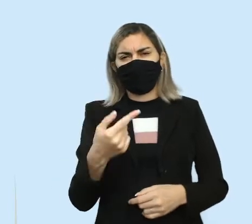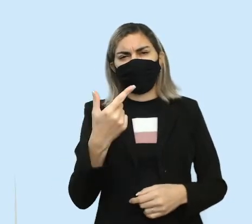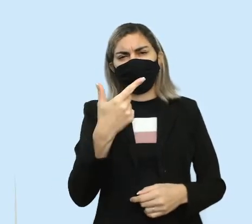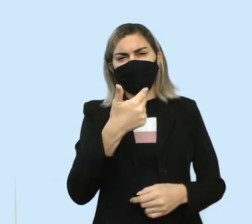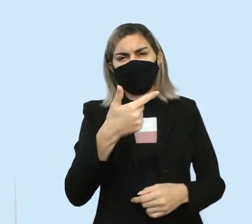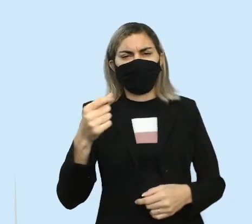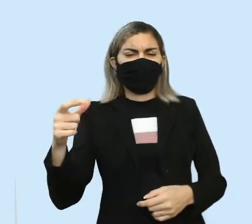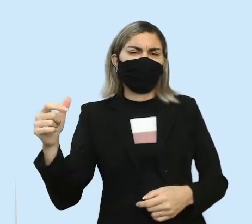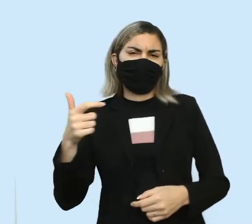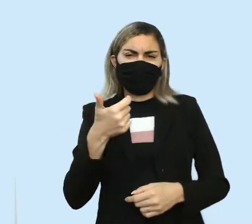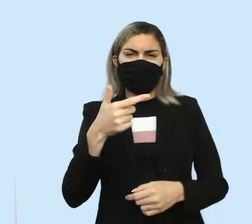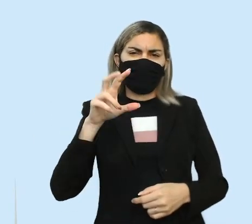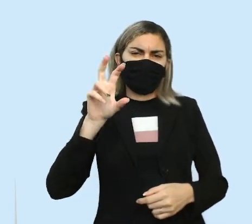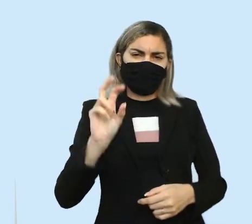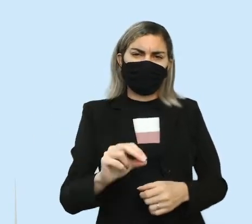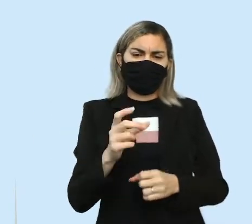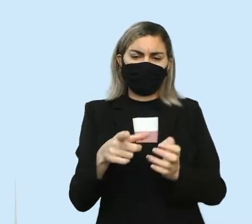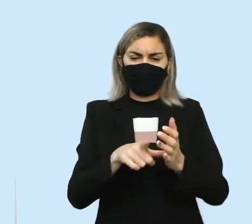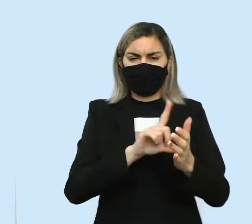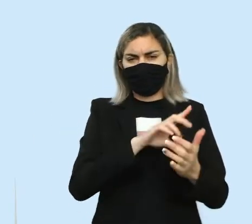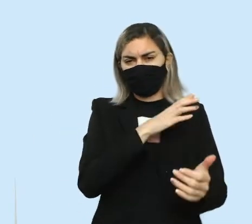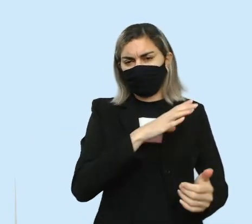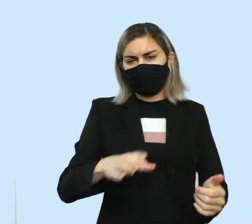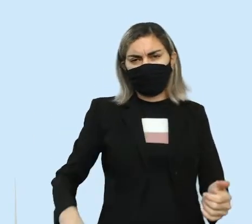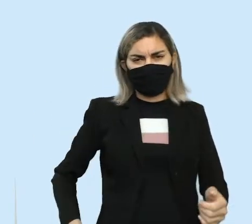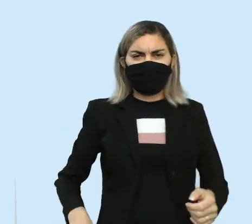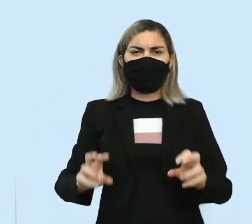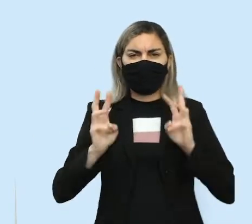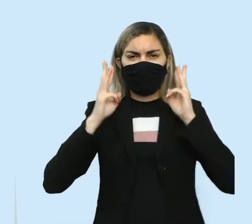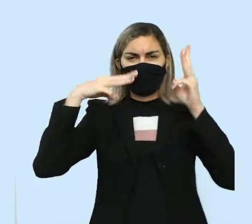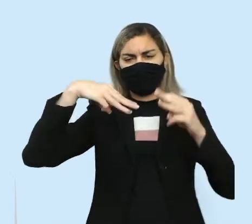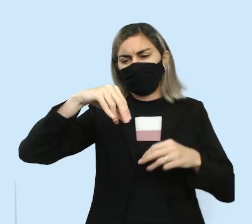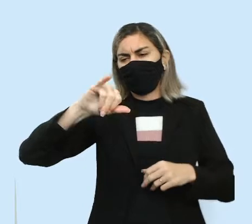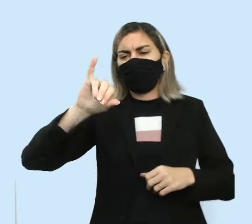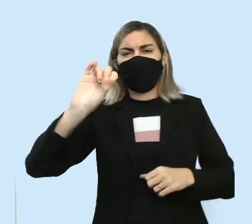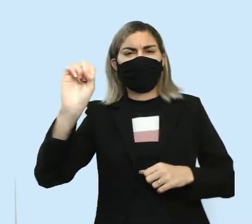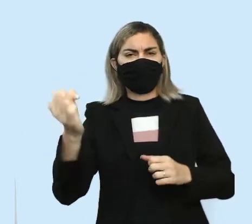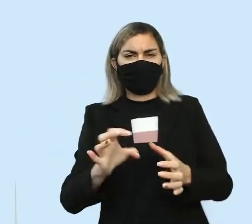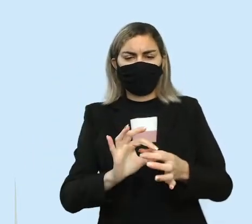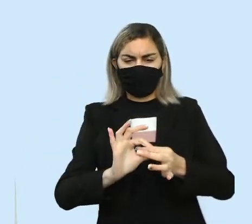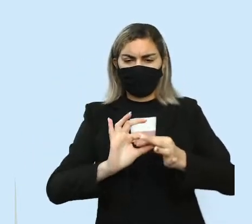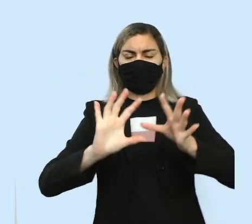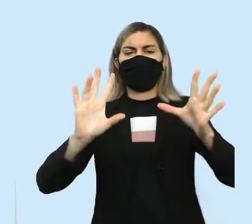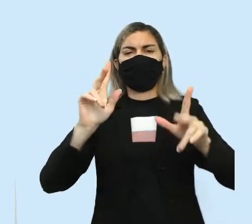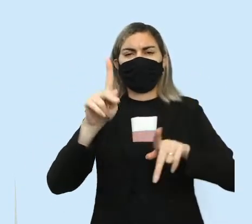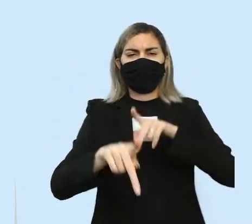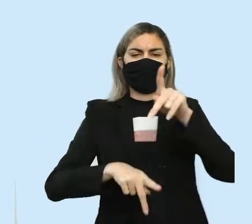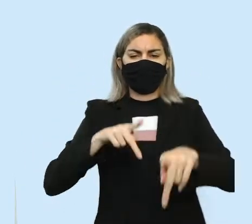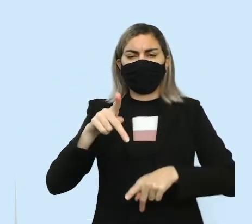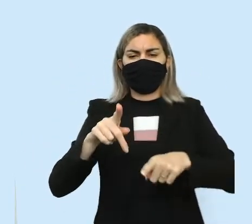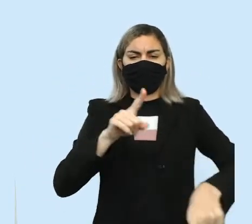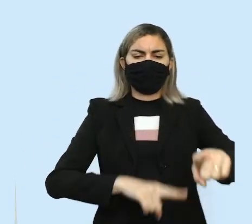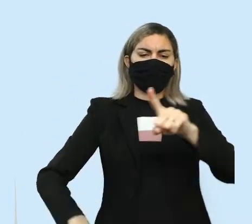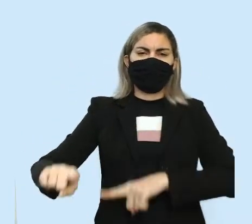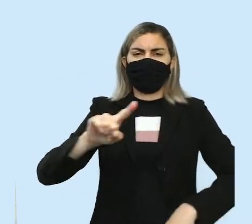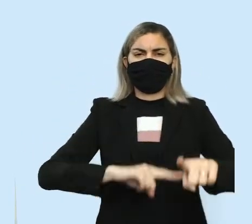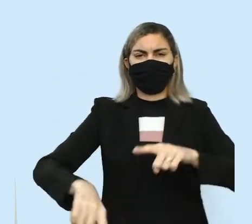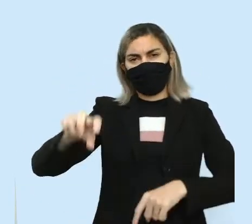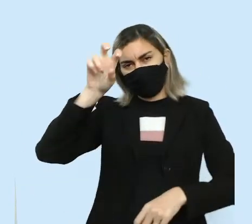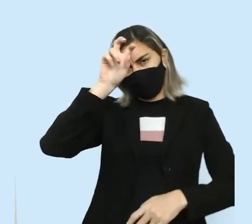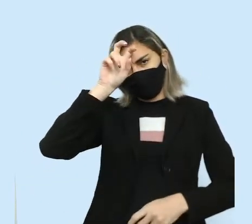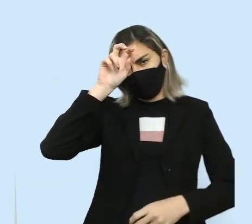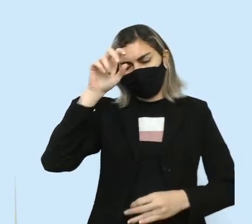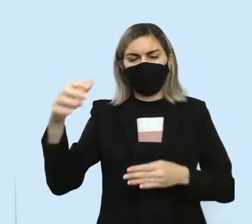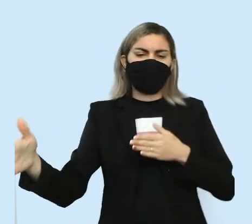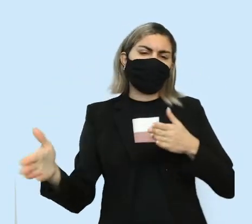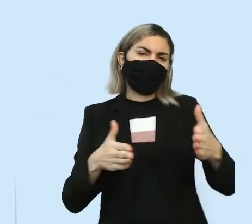a.C., será conduzidos ali por Moisés, né, como uma espécie de libertador desse povo, do domínio egípcio